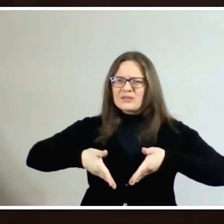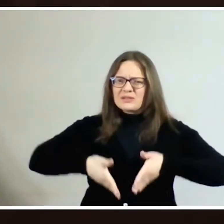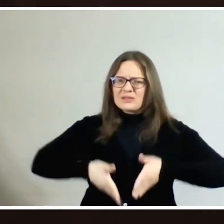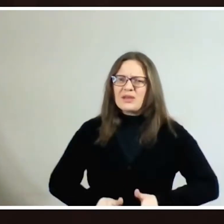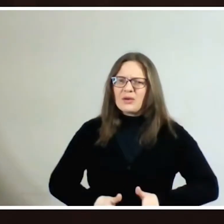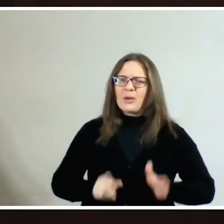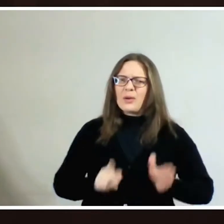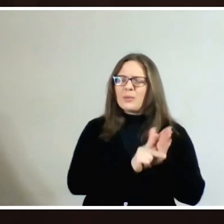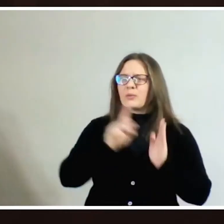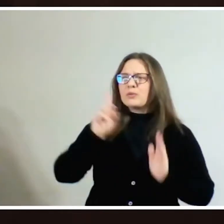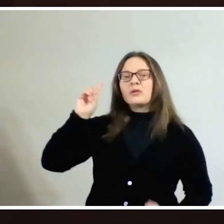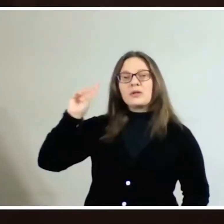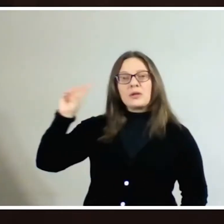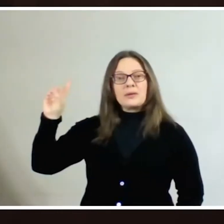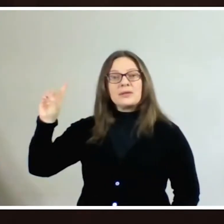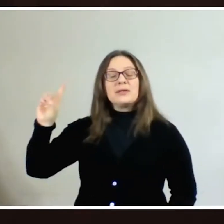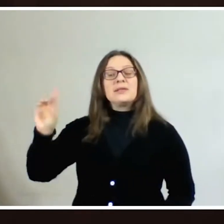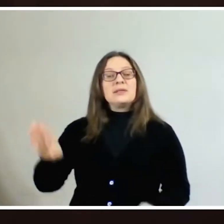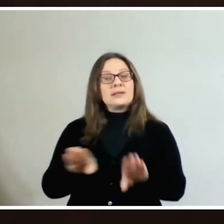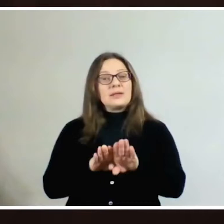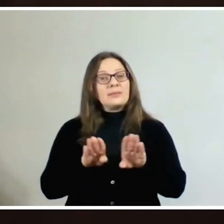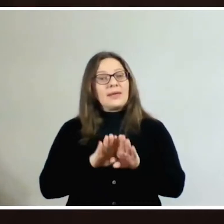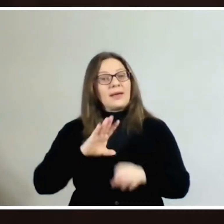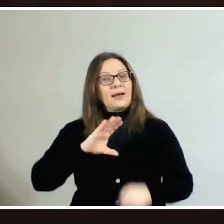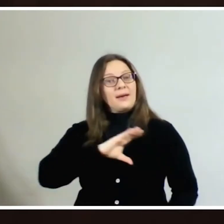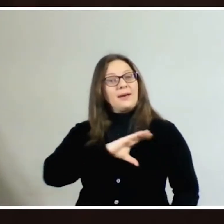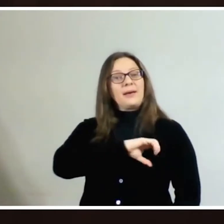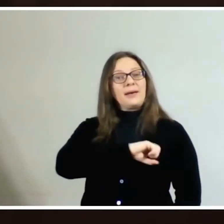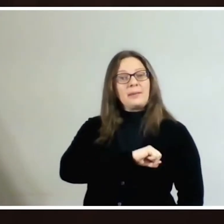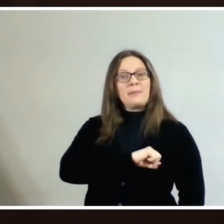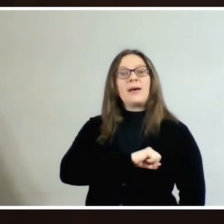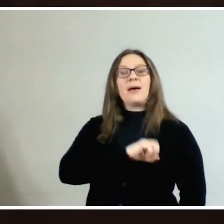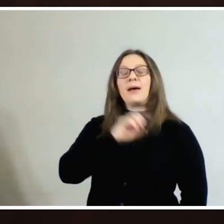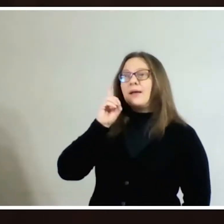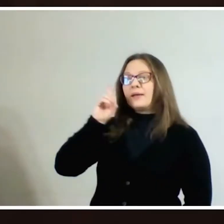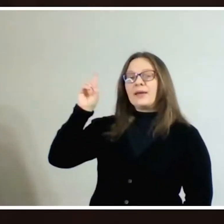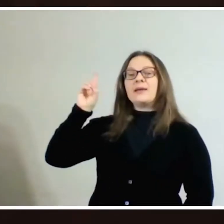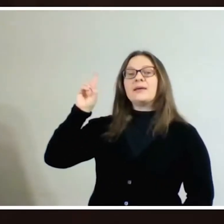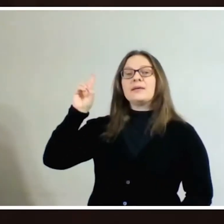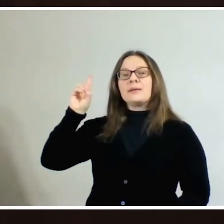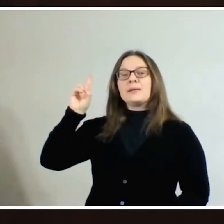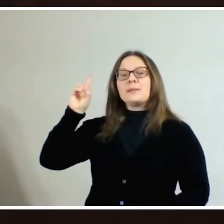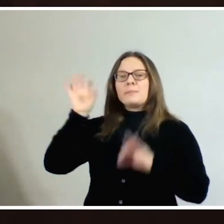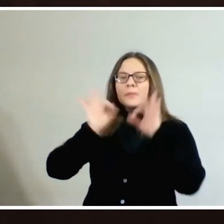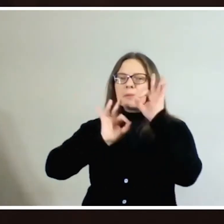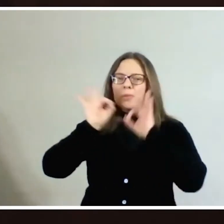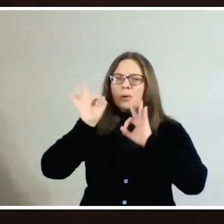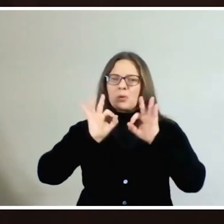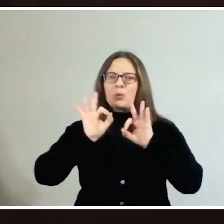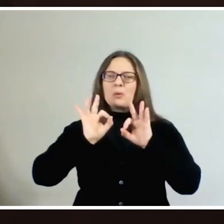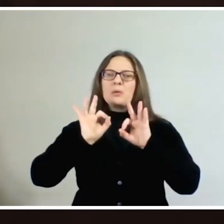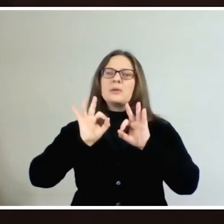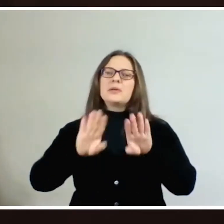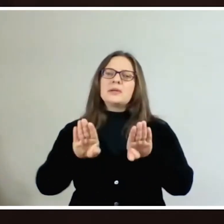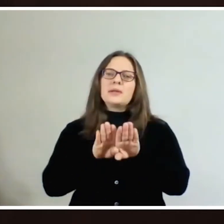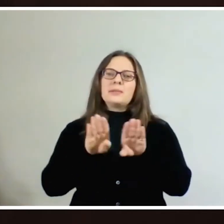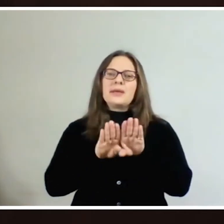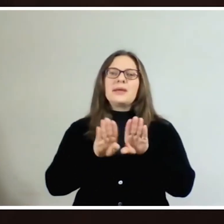que o gerou, também ama ao que dele é nascido. Tá? Então, os